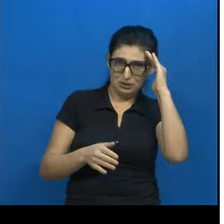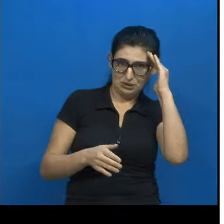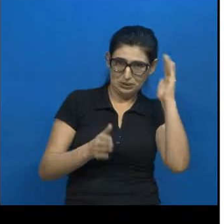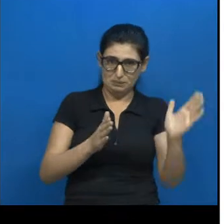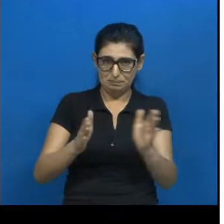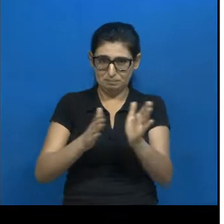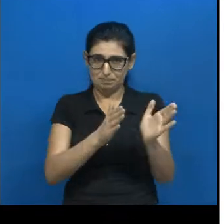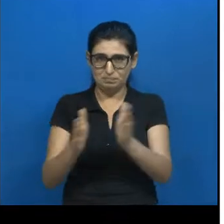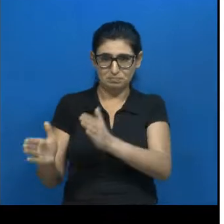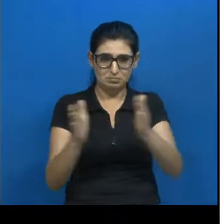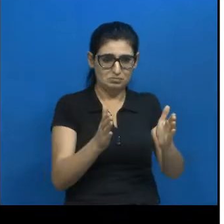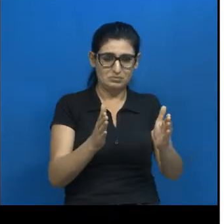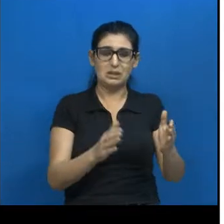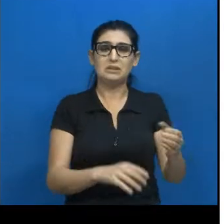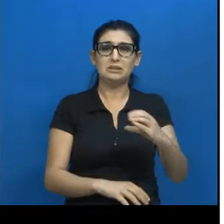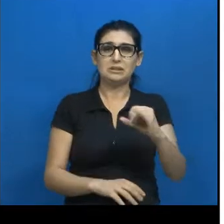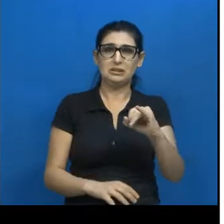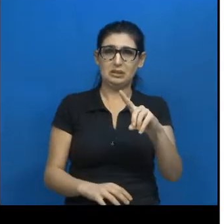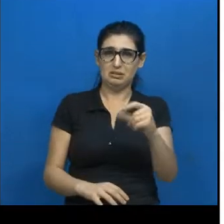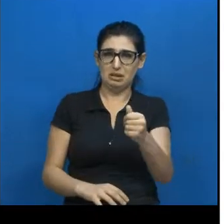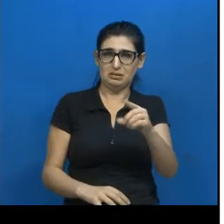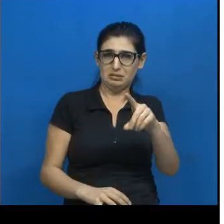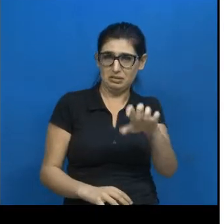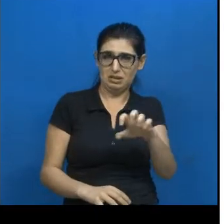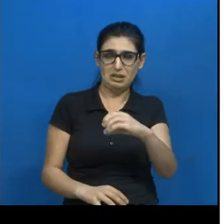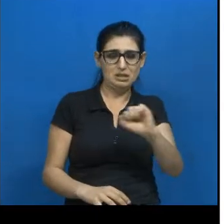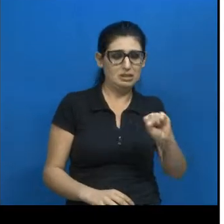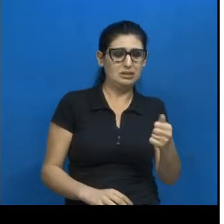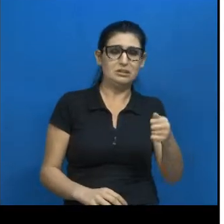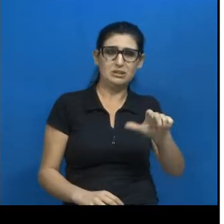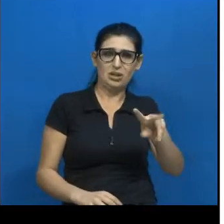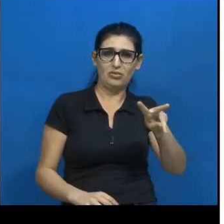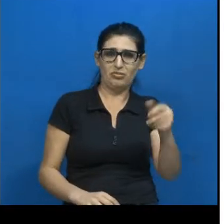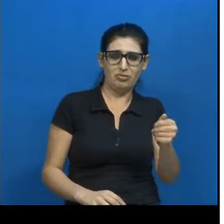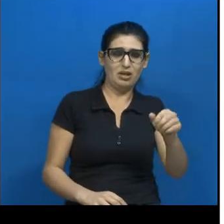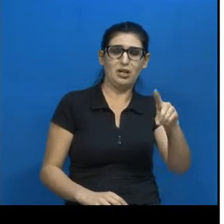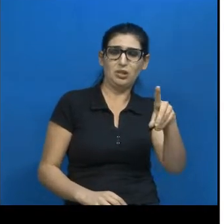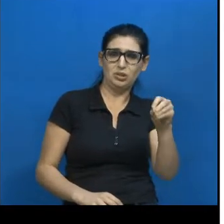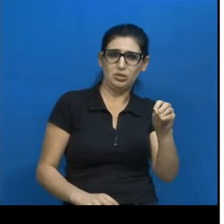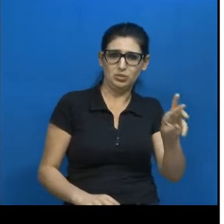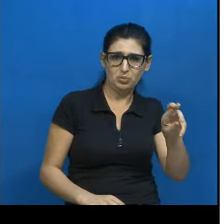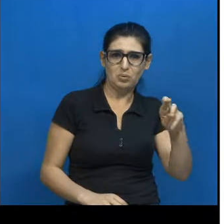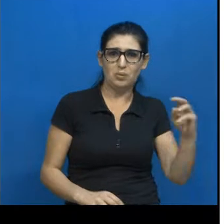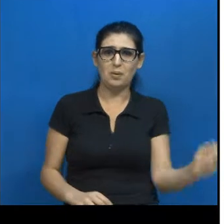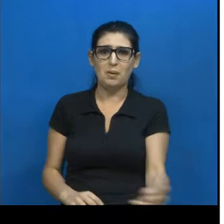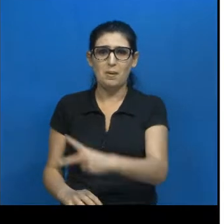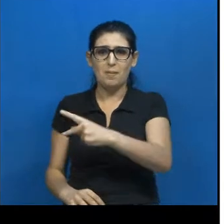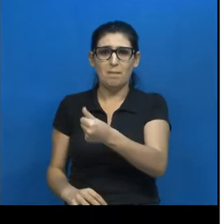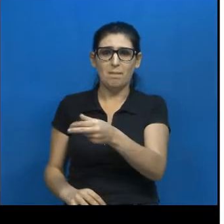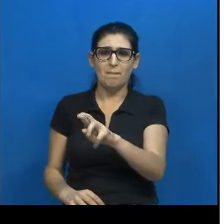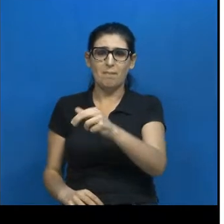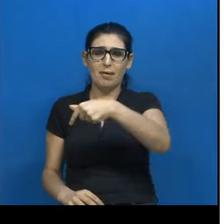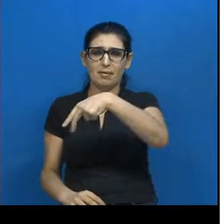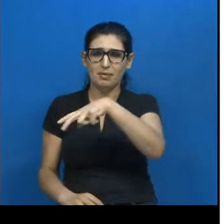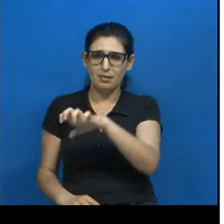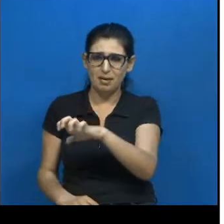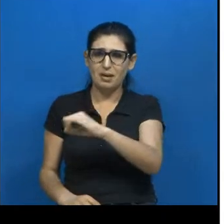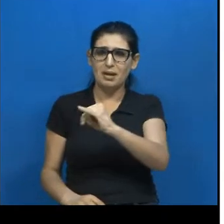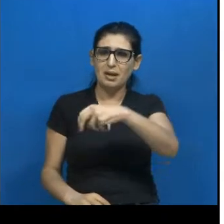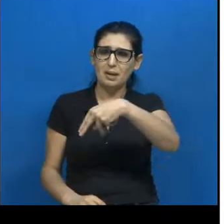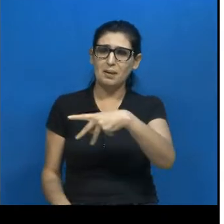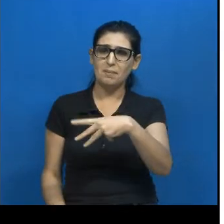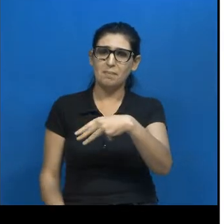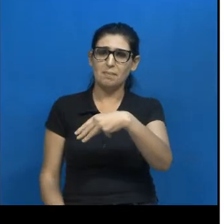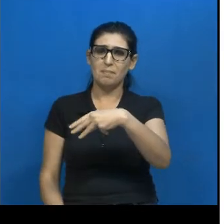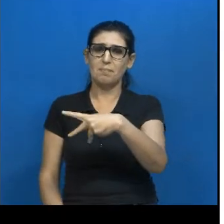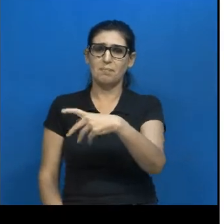5, Cidade de Salvador, a linha 10, Parque Imperial, a linha 15, Bandeira Branca, a linha 19, Conjunto São